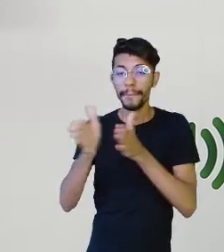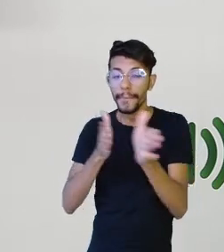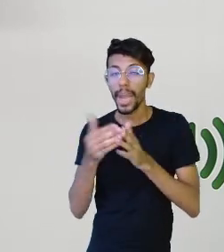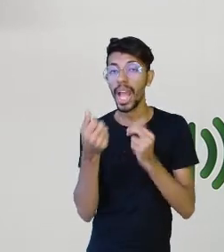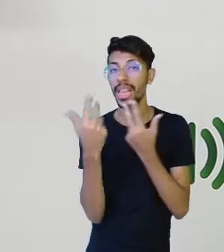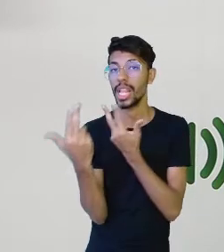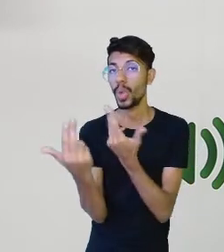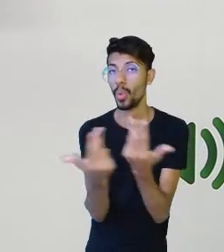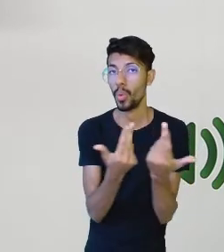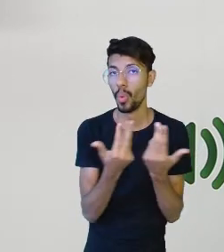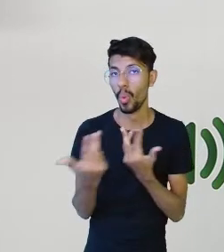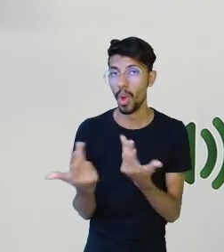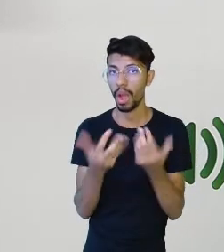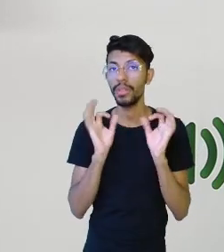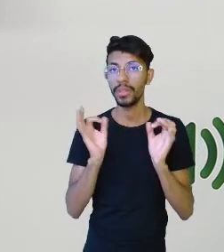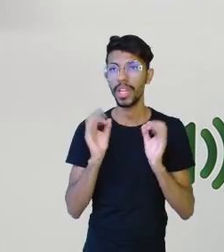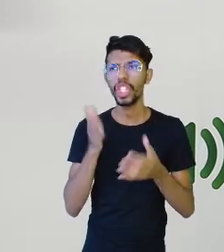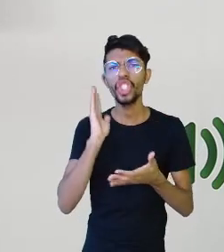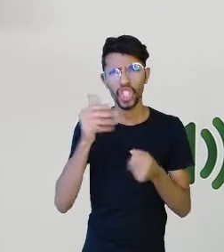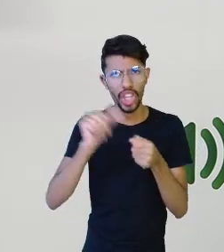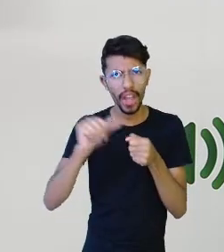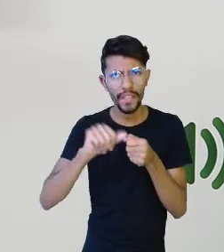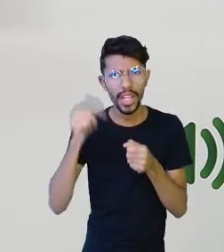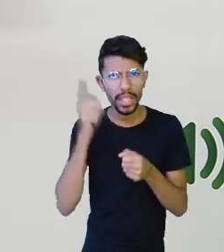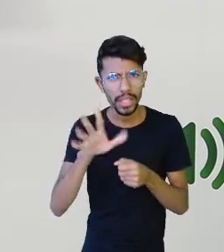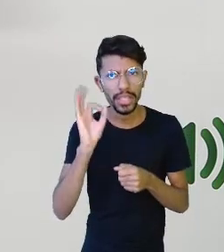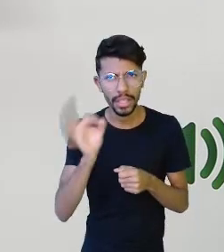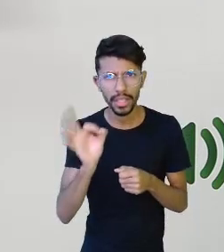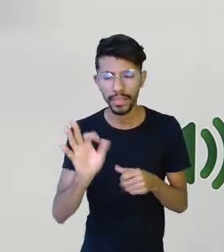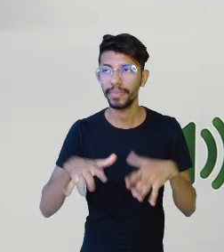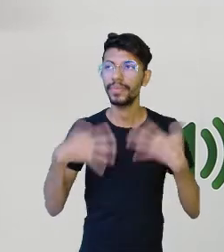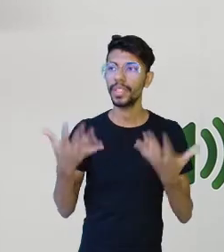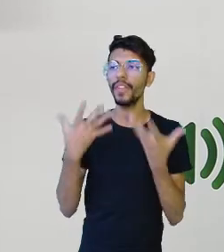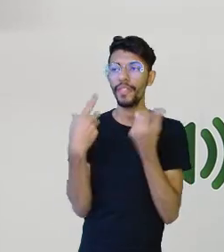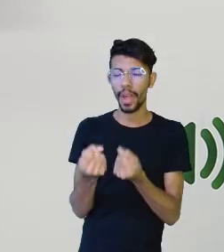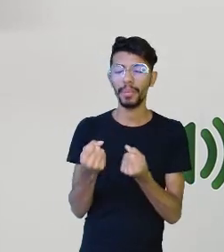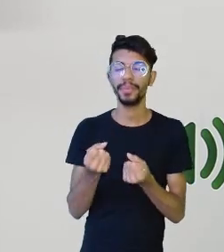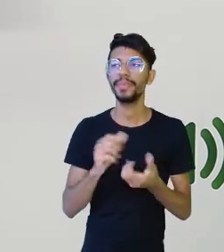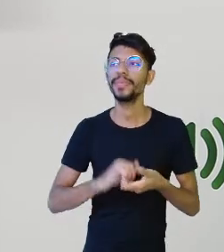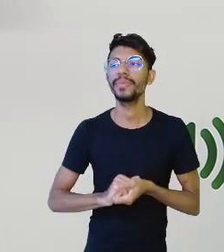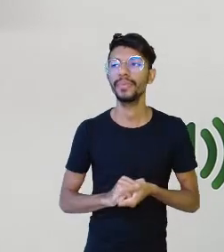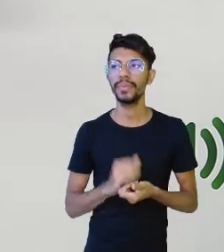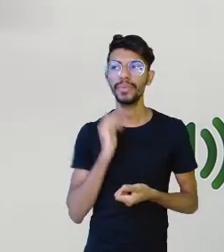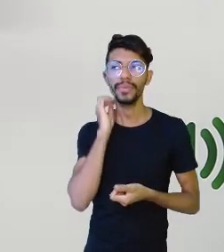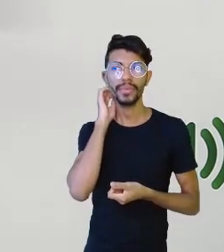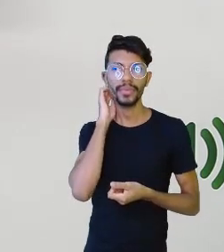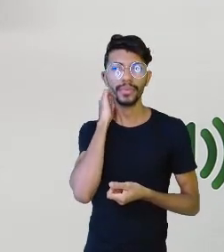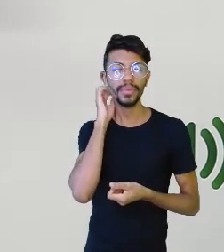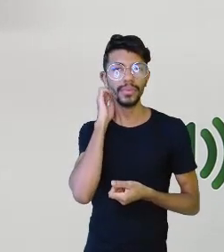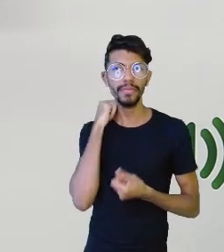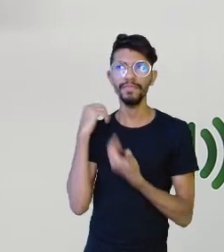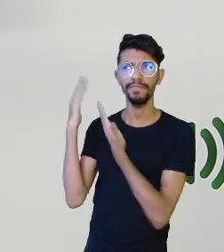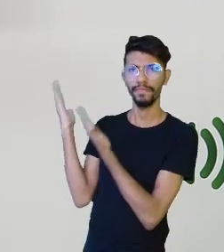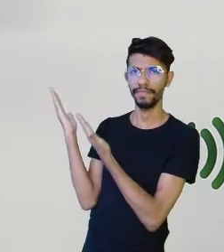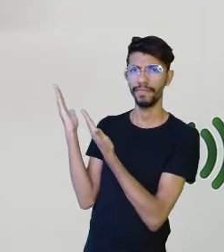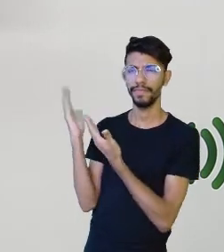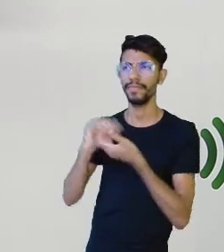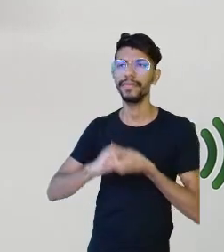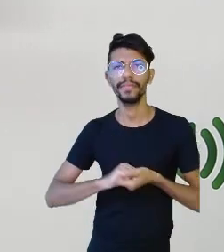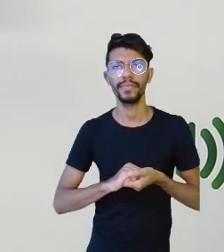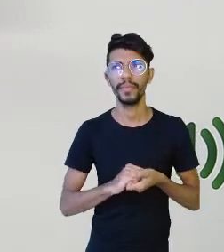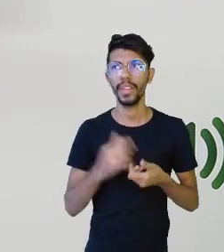iguais. Vamos lá? Já dividiu aí na sua casa? Vamos embora. Neste caso,